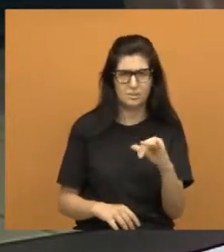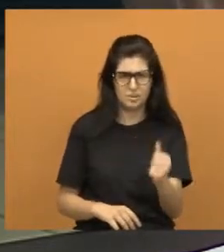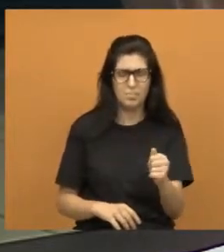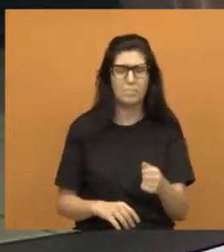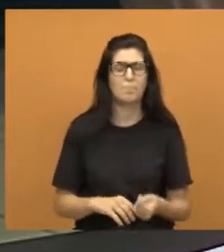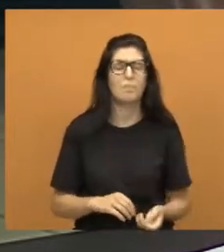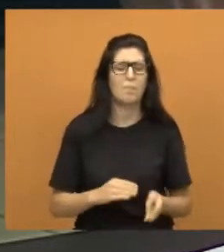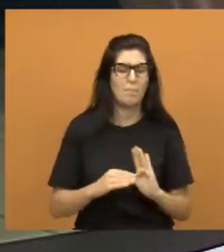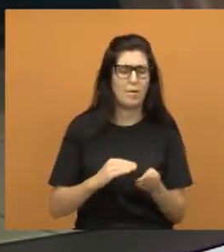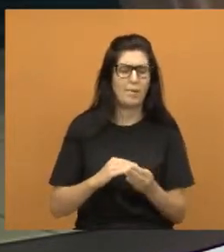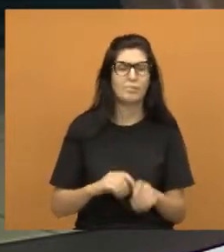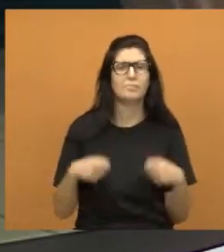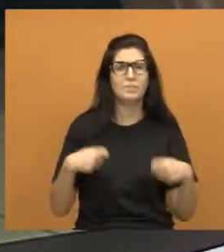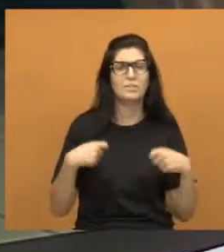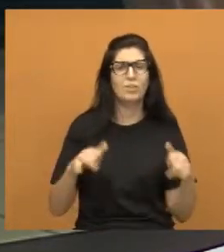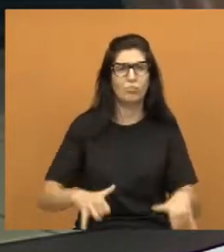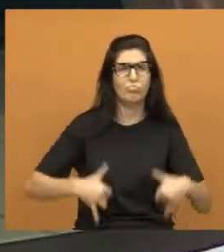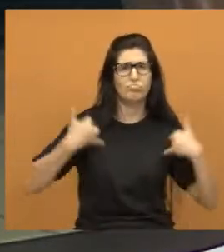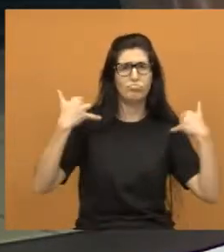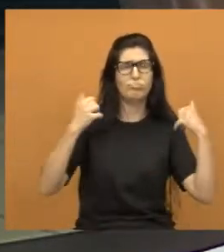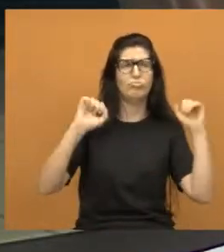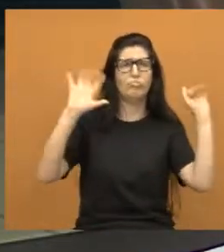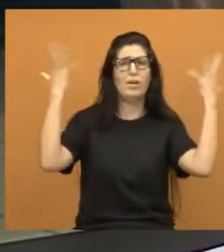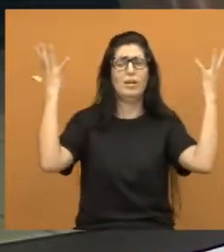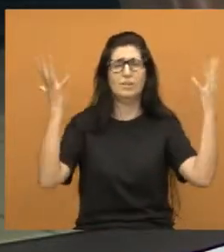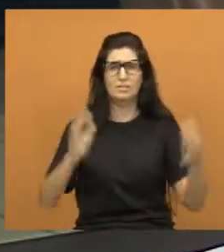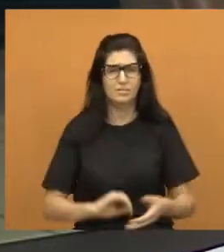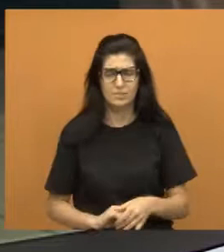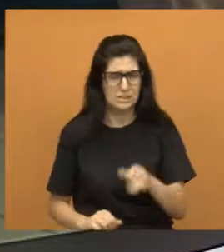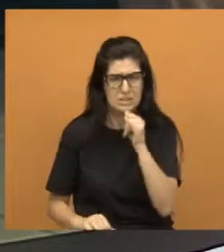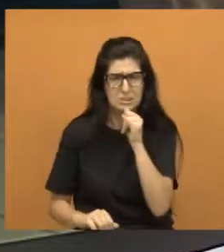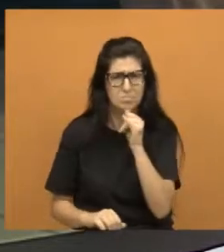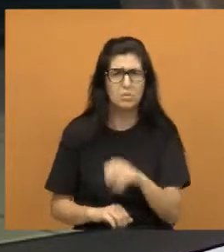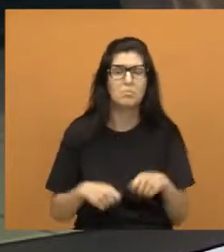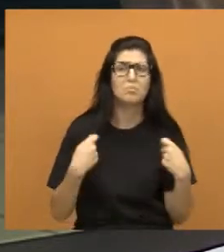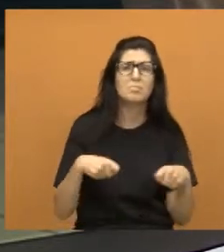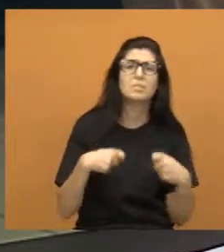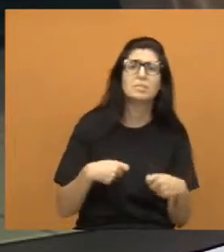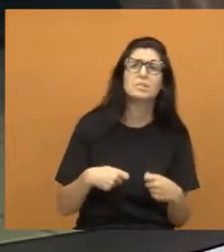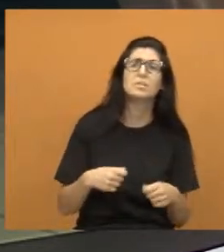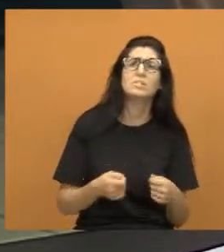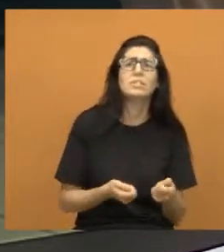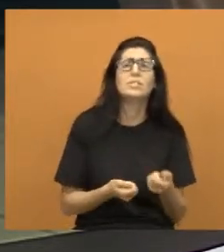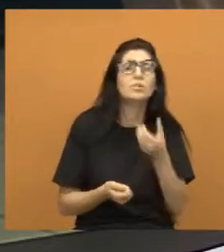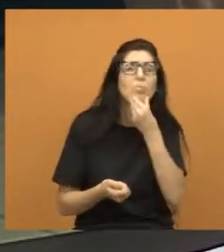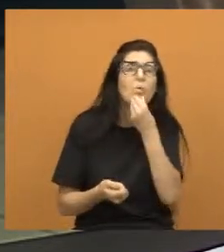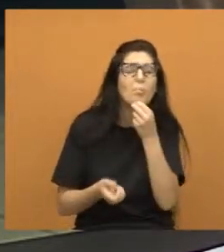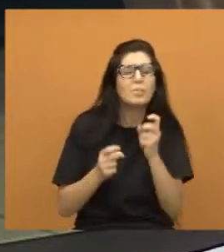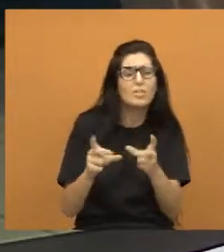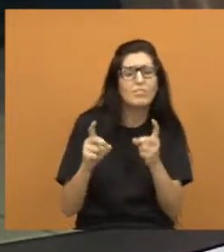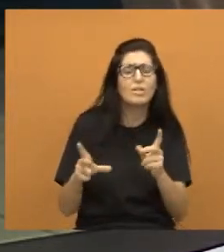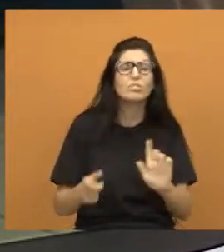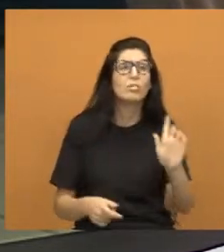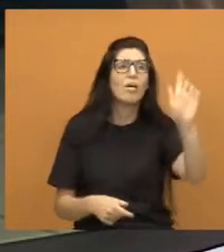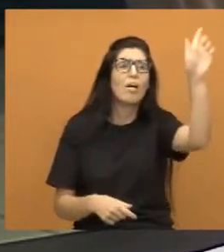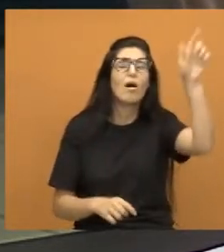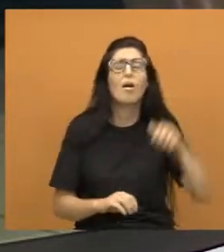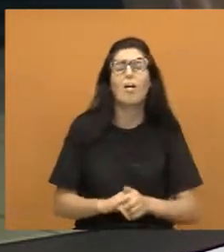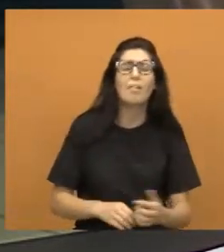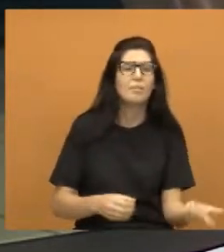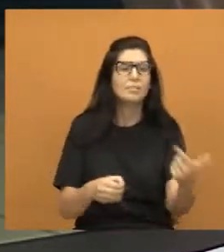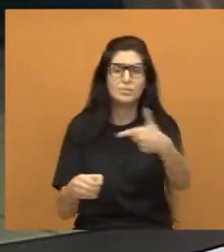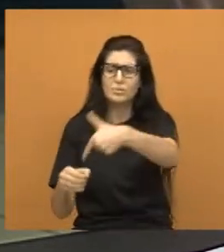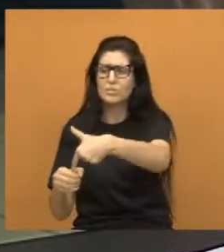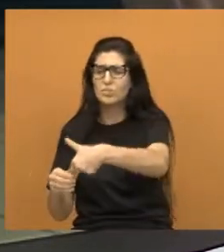você vai fazer um evento lá, precisa do patrocínio do comerciante, um pequeno comerciante. Camarada que tem um mercadinho, o cara que vende gás, né, um posto de